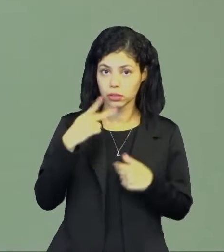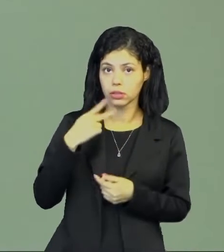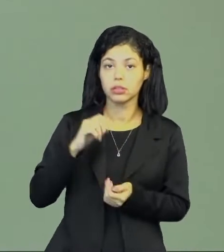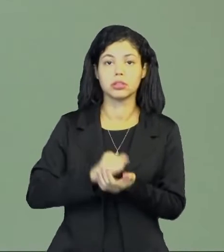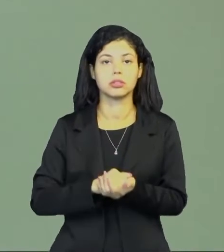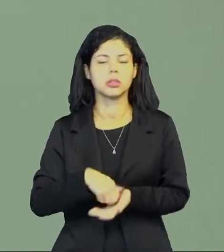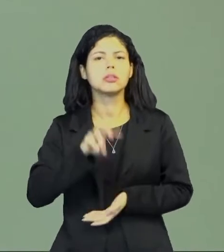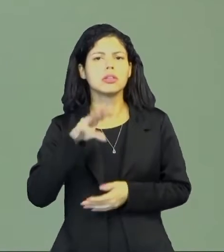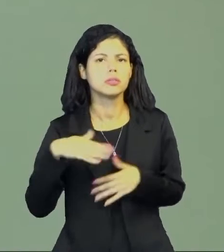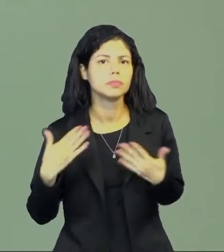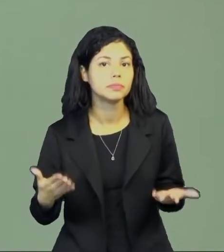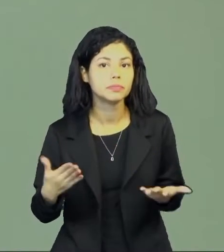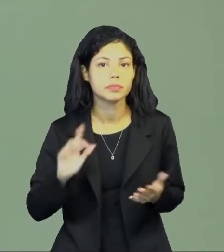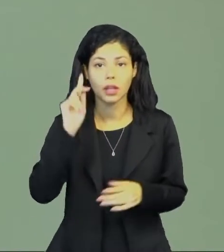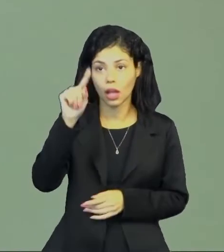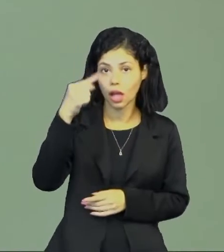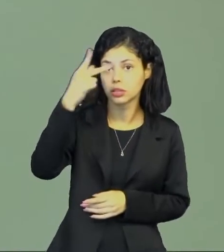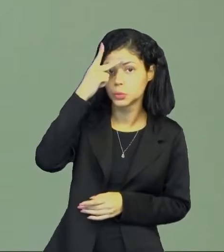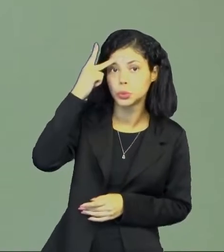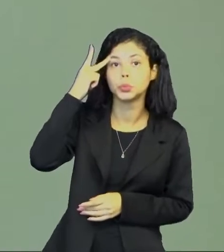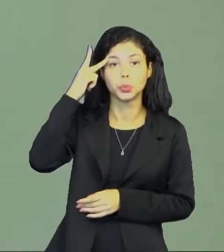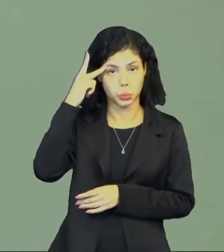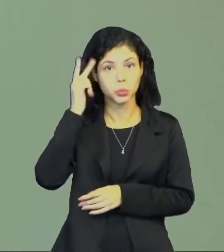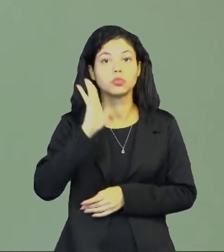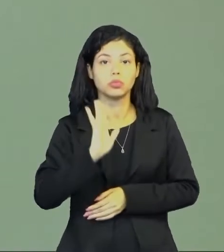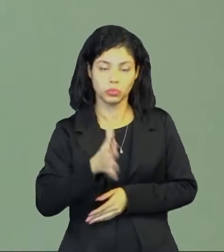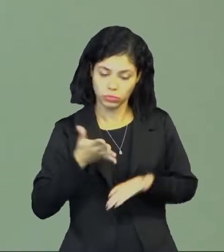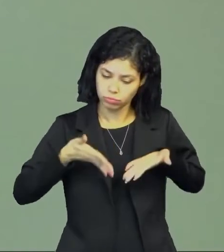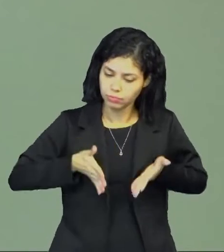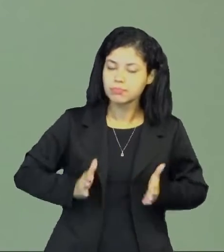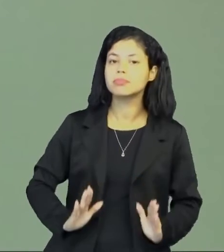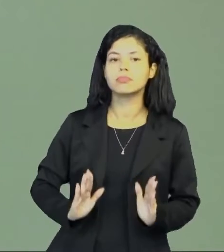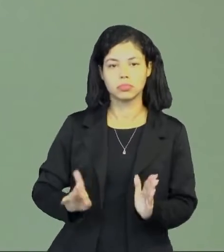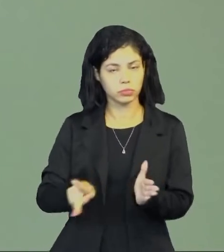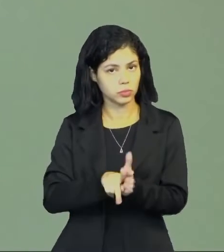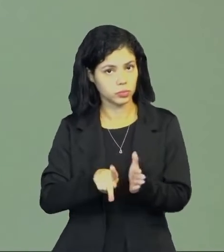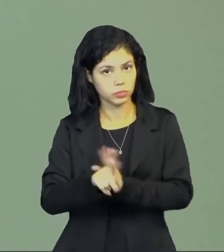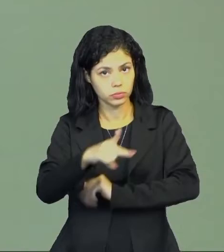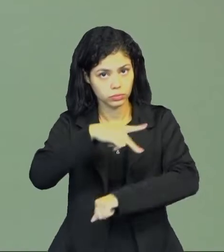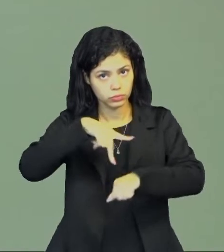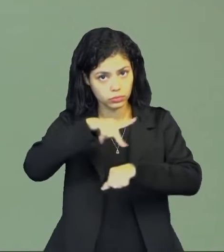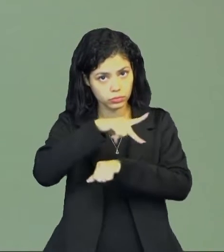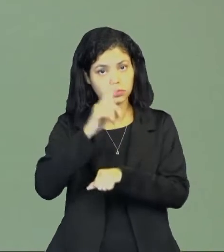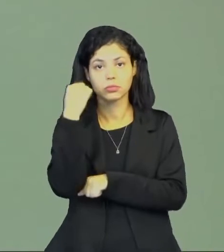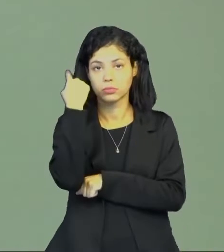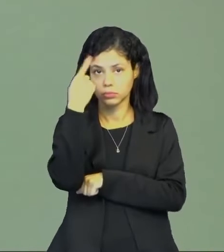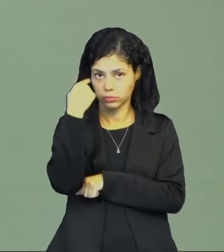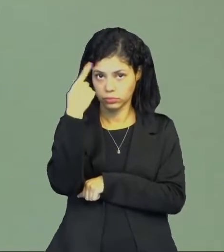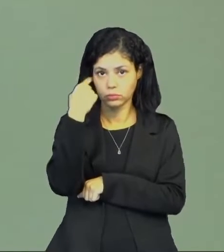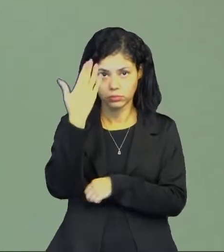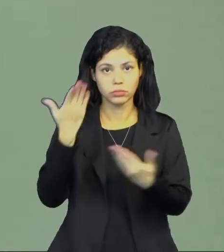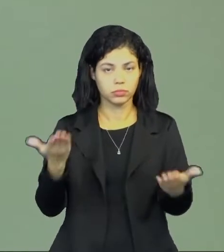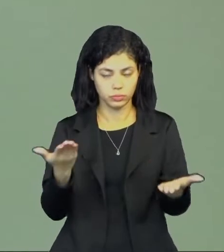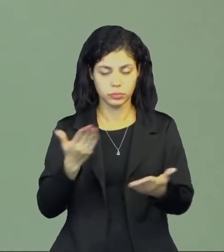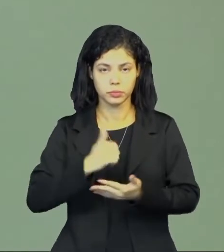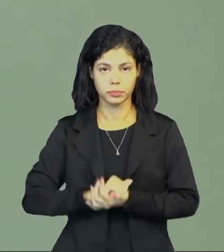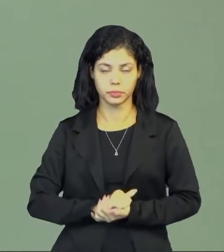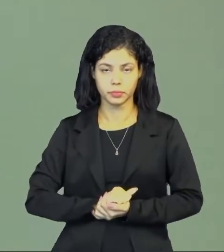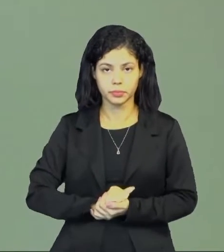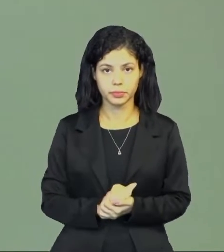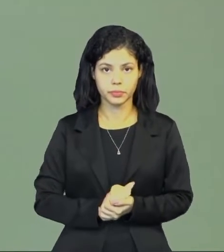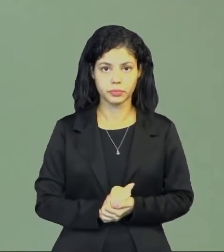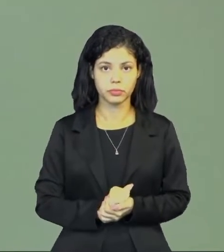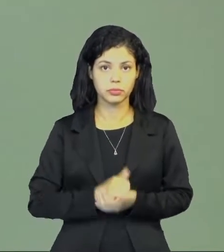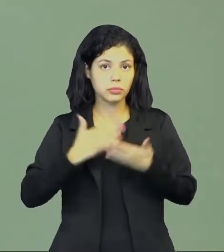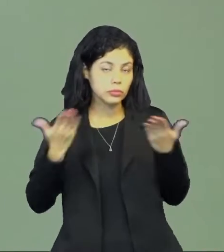nativos, quem são os falantes nativos? São aquelas pessoas que nasceram, né, em um dos países que tem como idioma oficial a língua